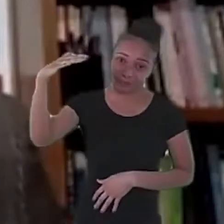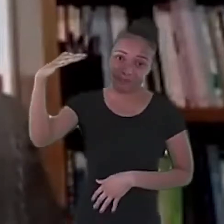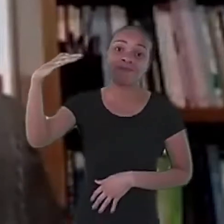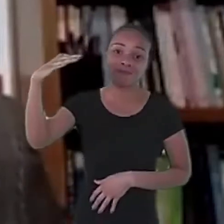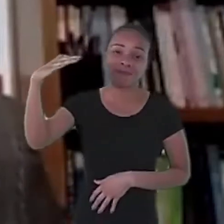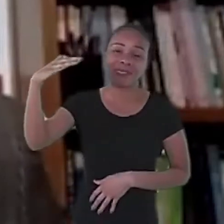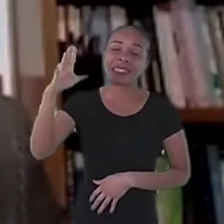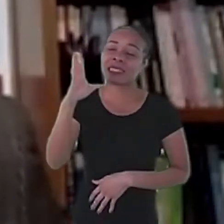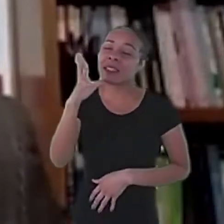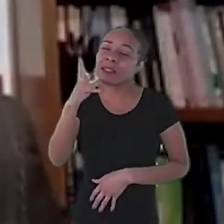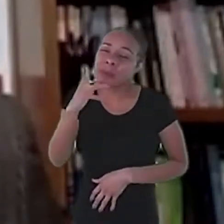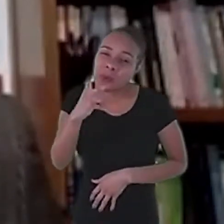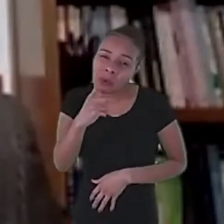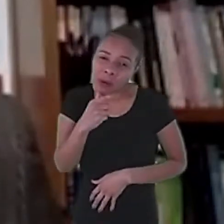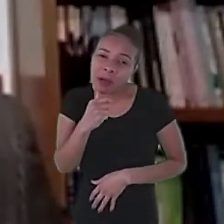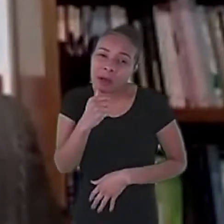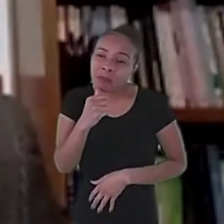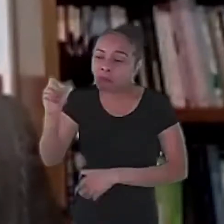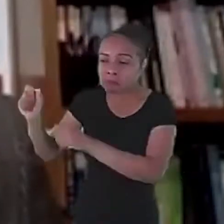demorado,